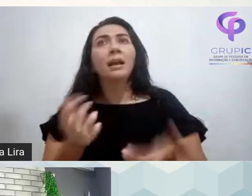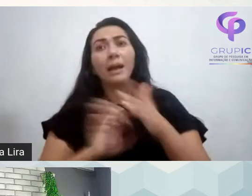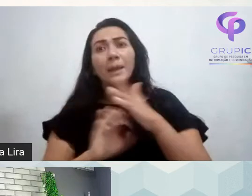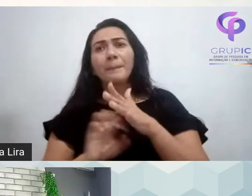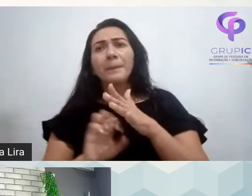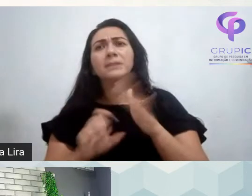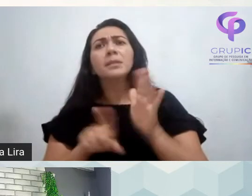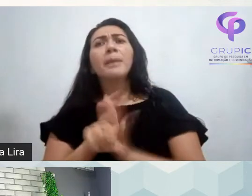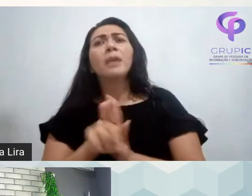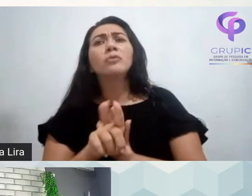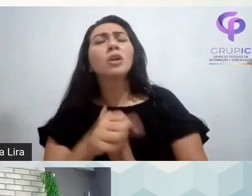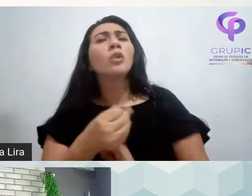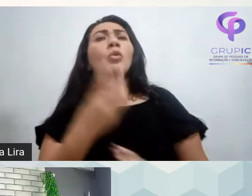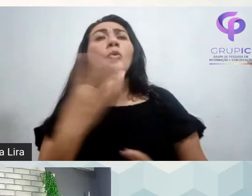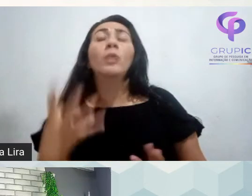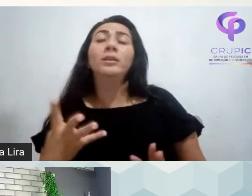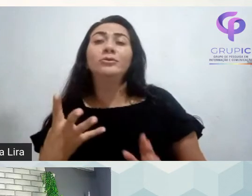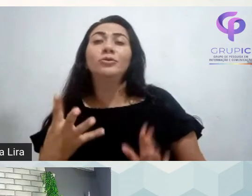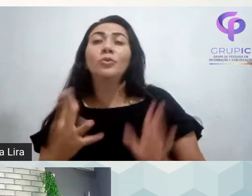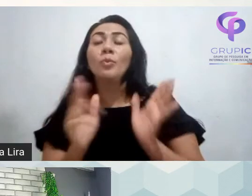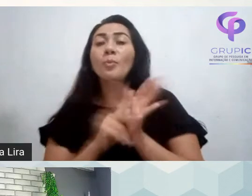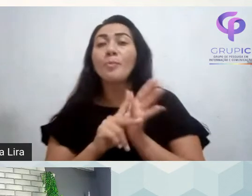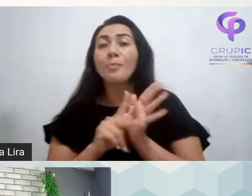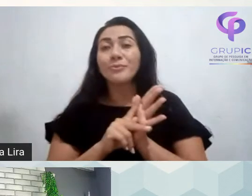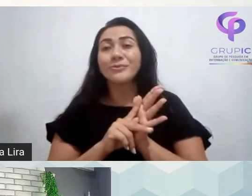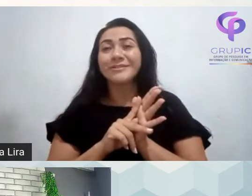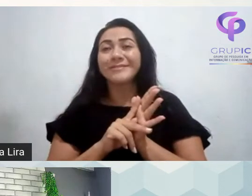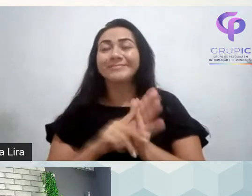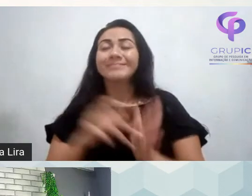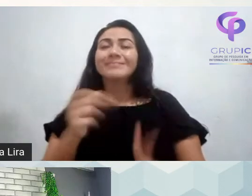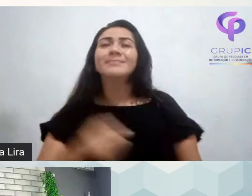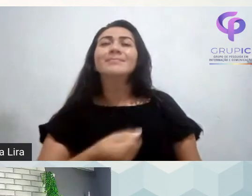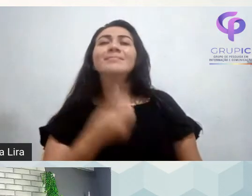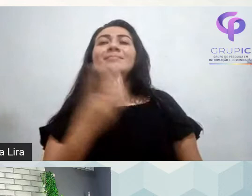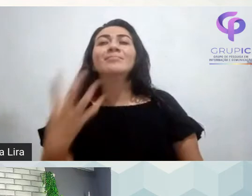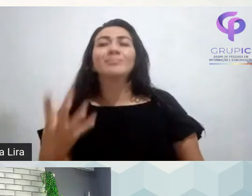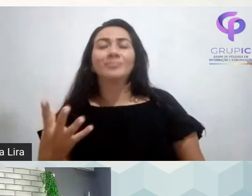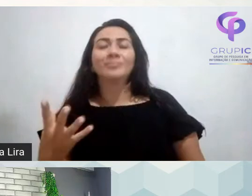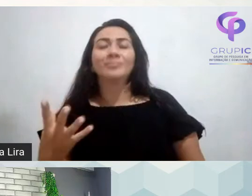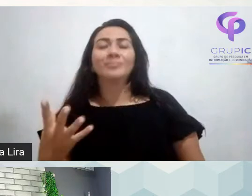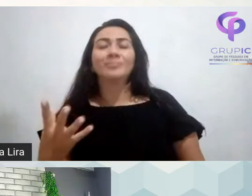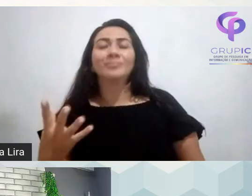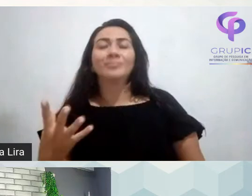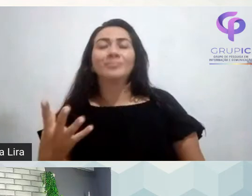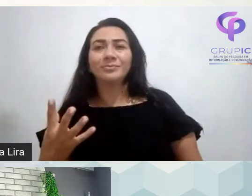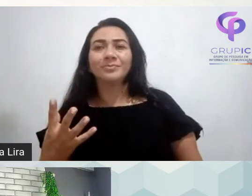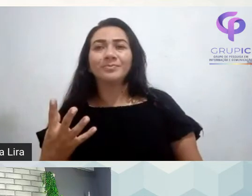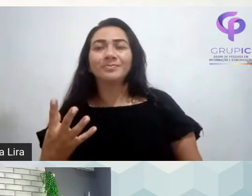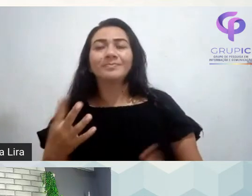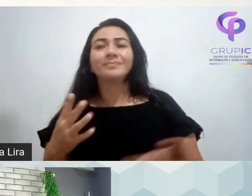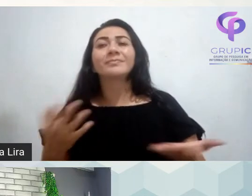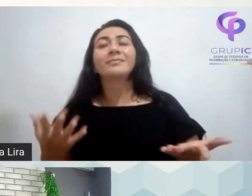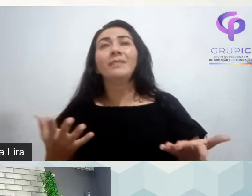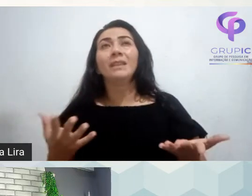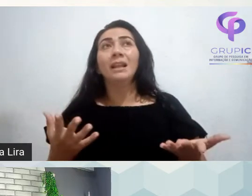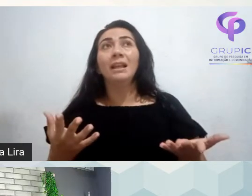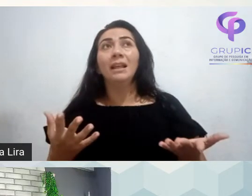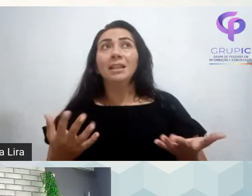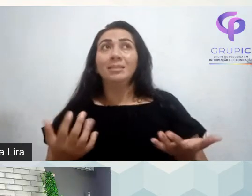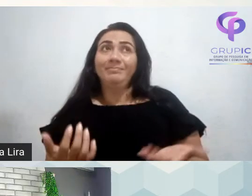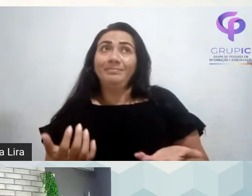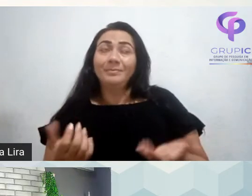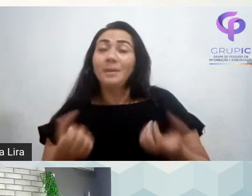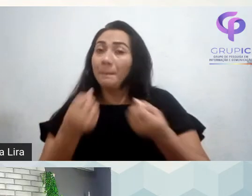Que aí é que vem a tua justificativa para convencer a pessoa a comprar a tua ideia e